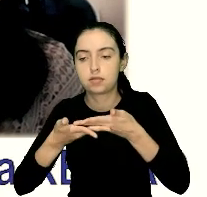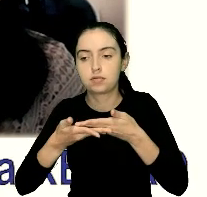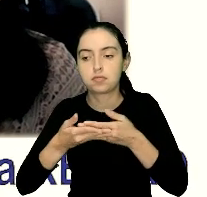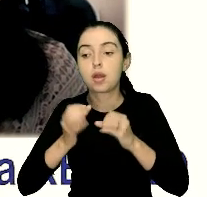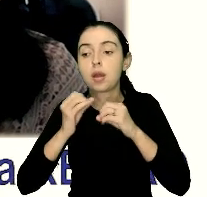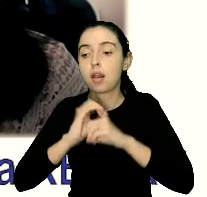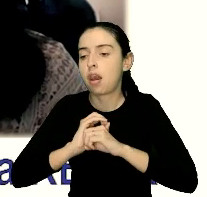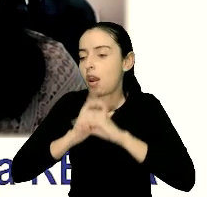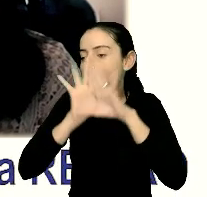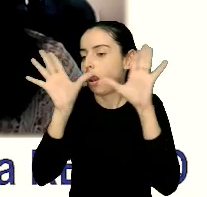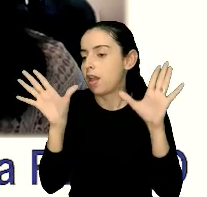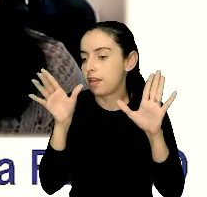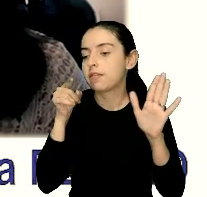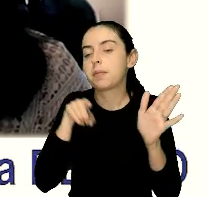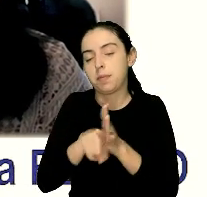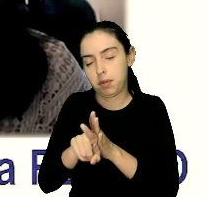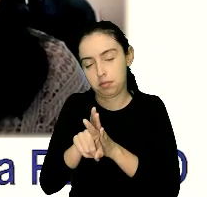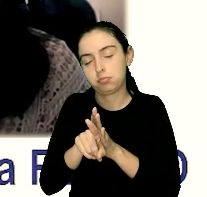poder